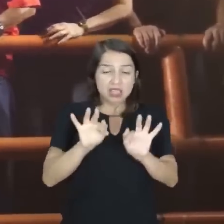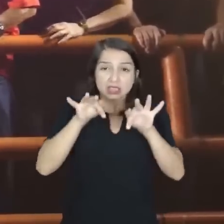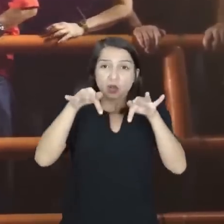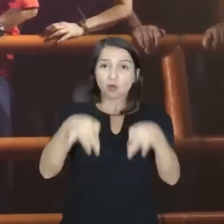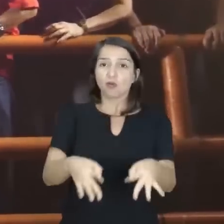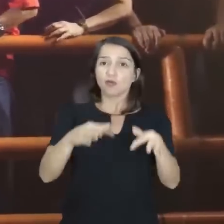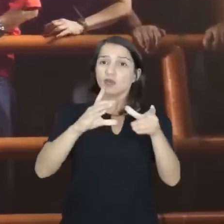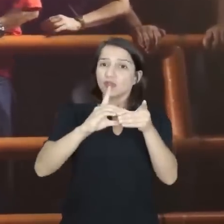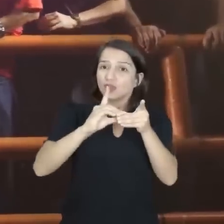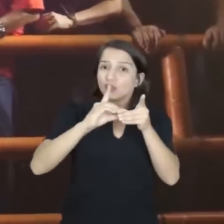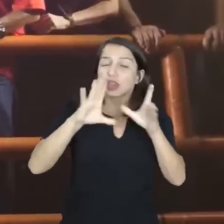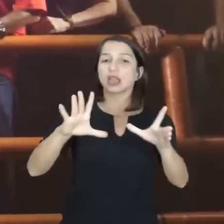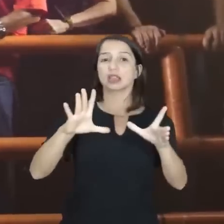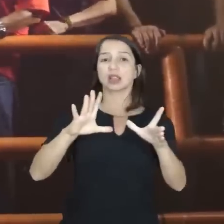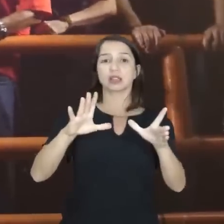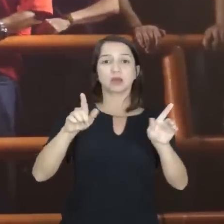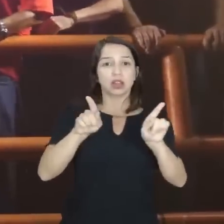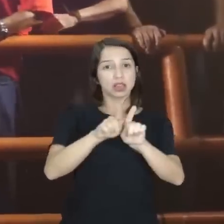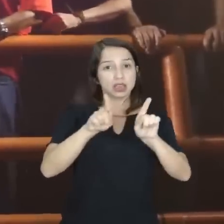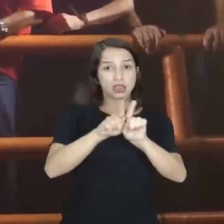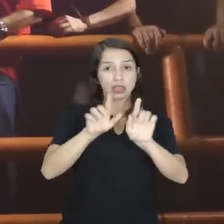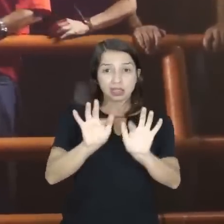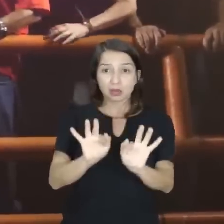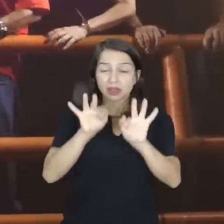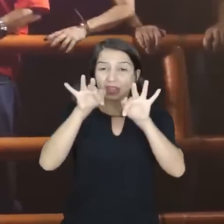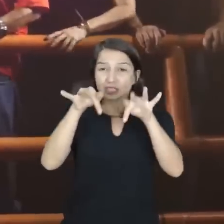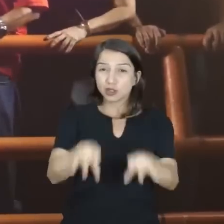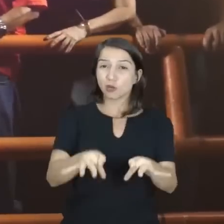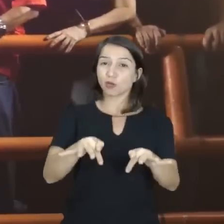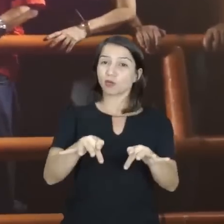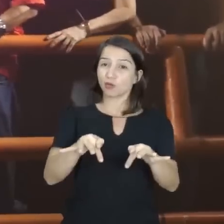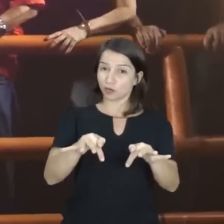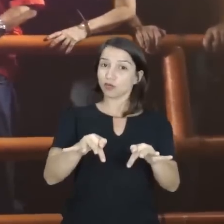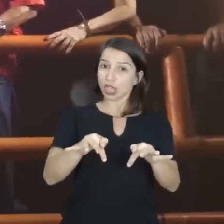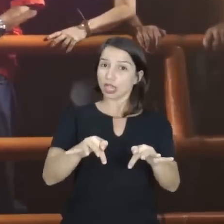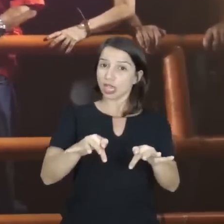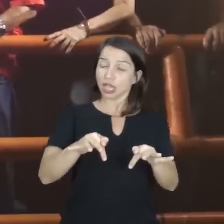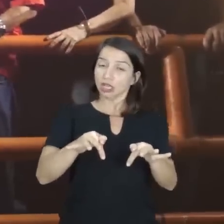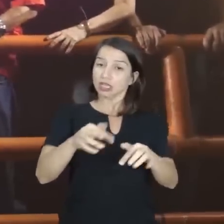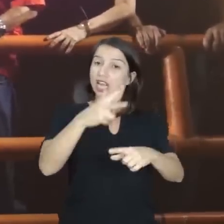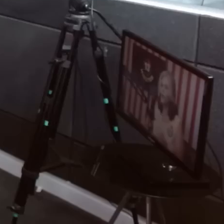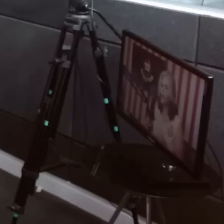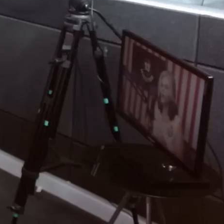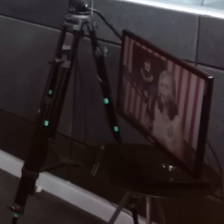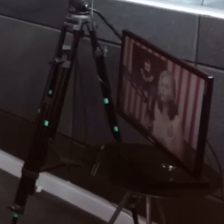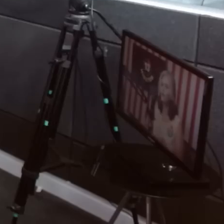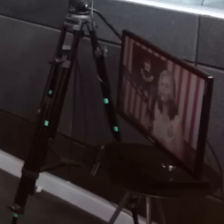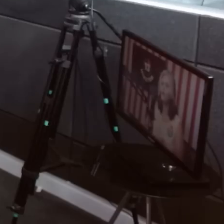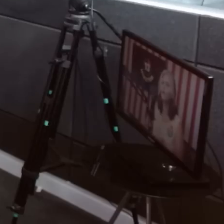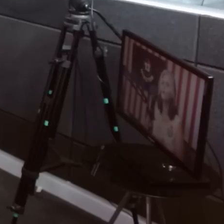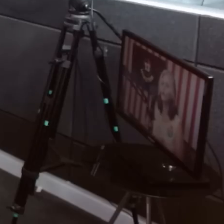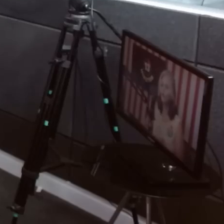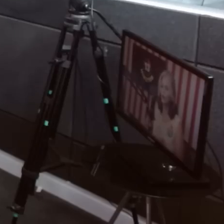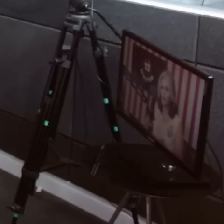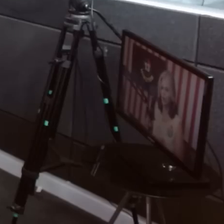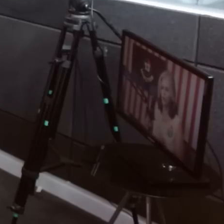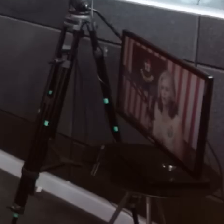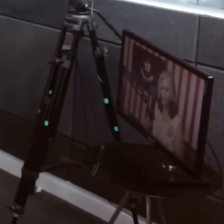será o fim das conquistas sociais que nós acumulamos durante tantos anos